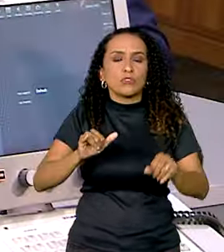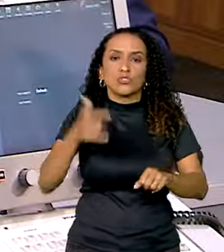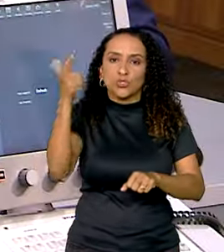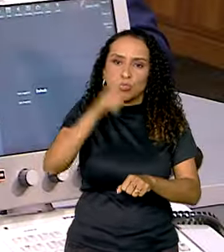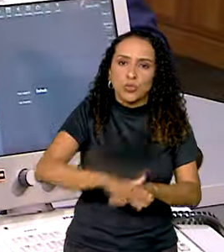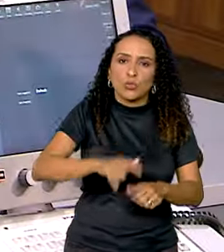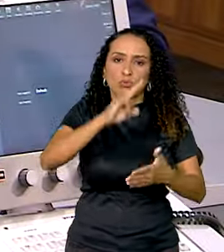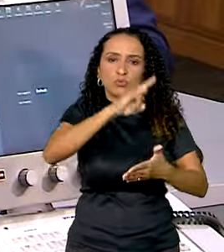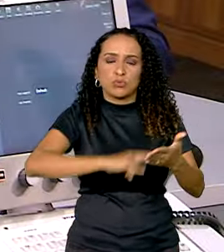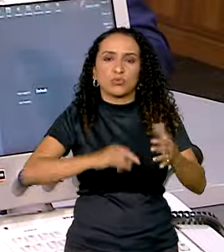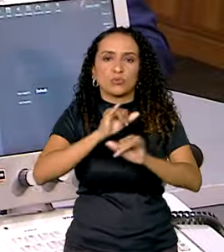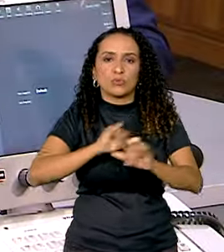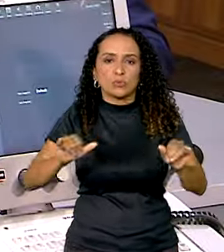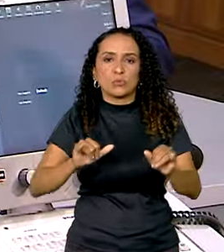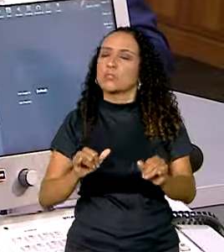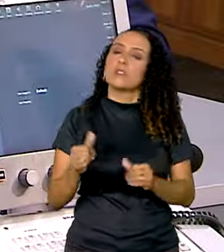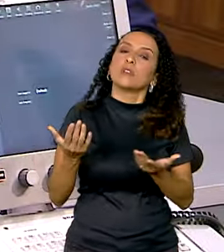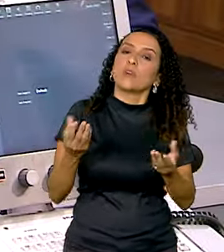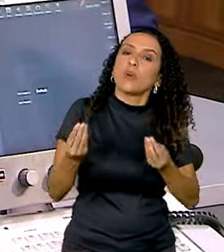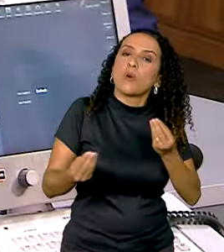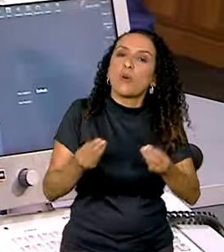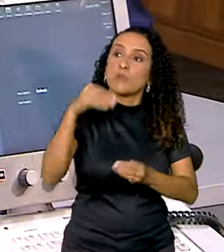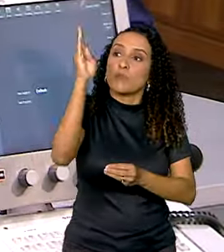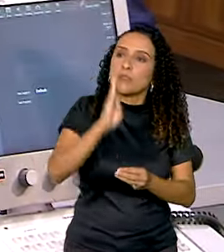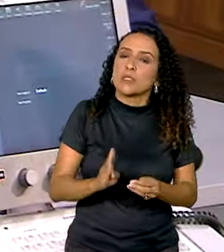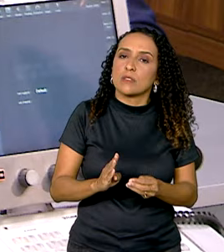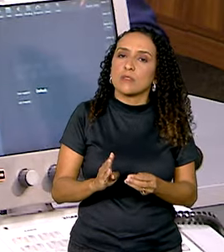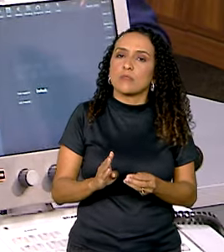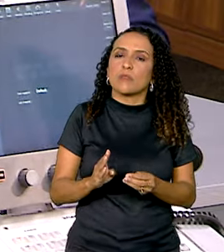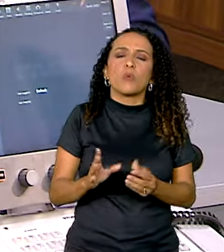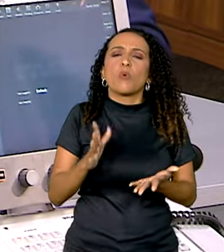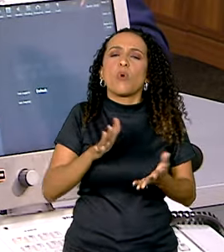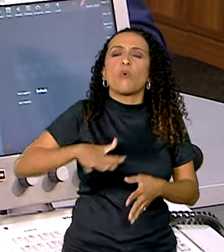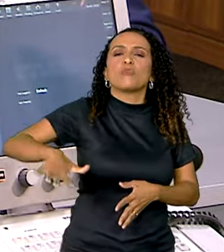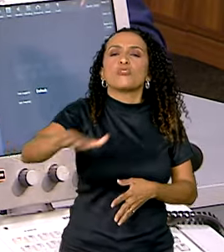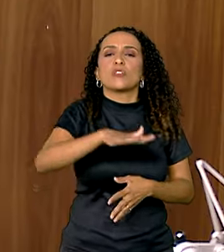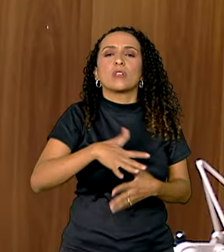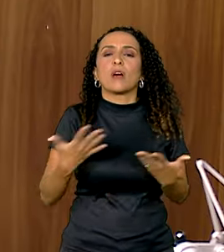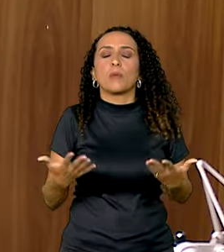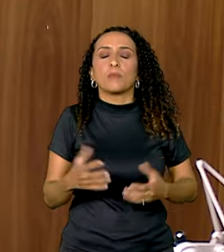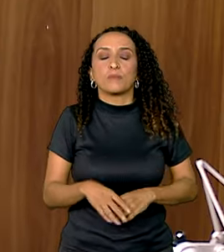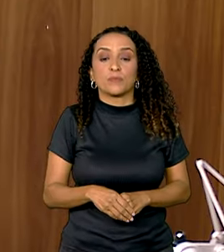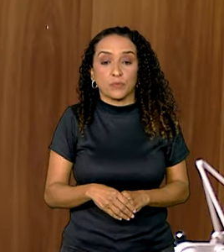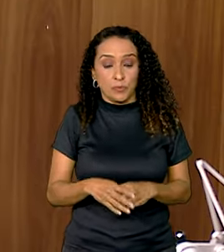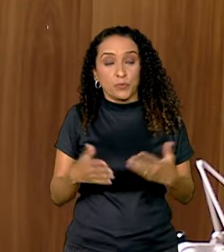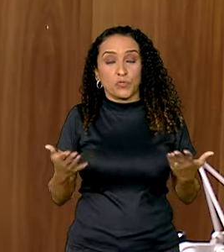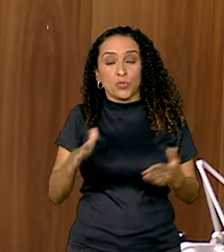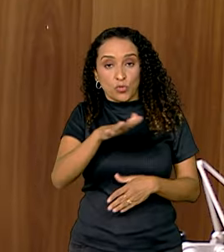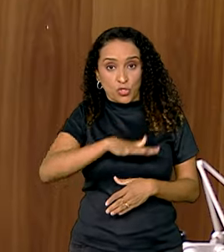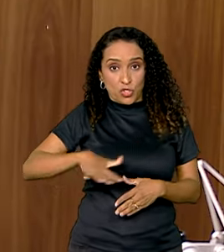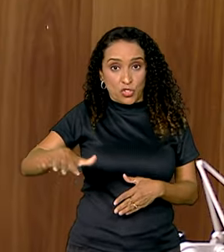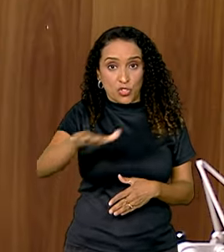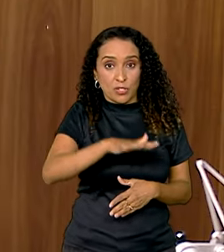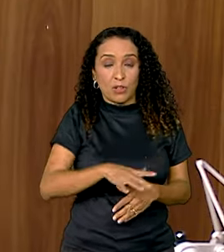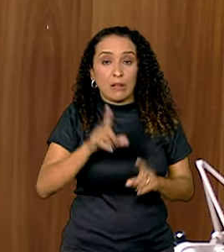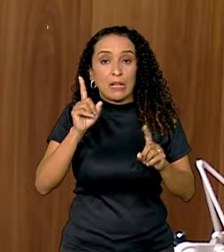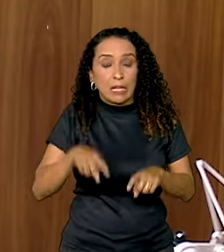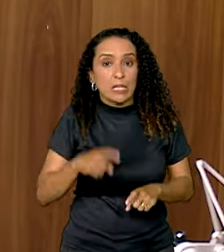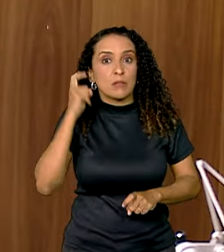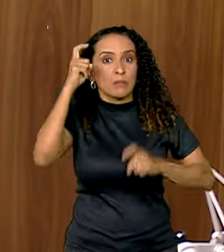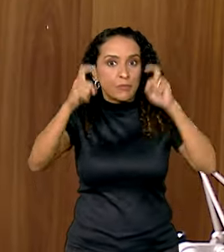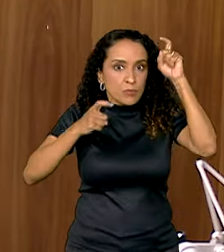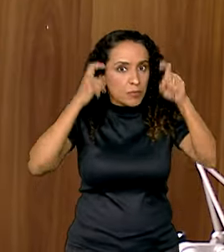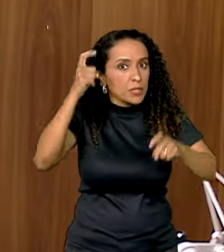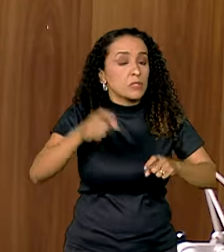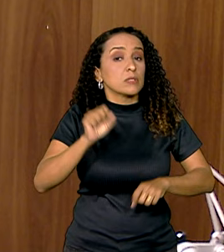boletim epidemiológico sobre a situação da doença em todo o país. Qual que é o cenário geral? O cenário é um cenário de